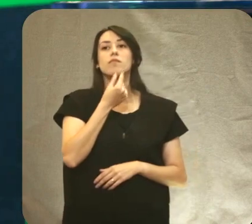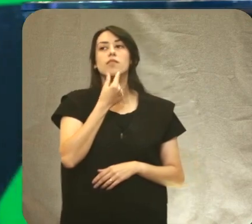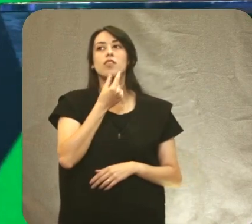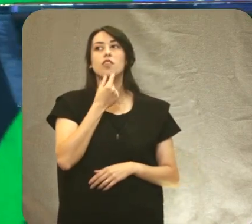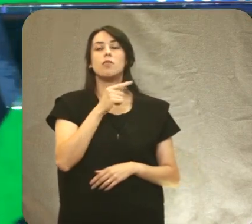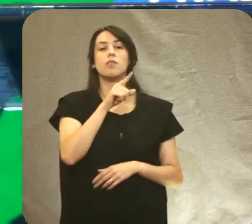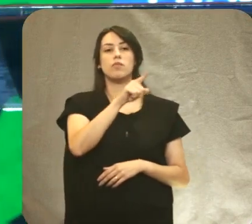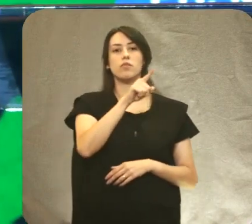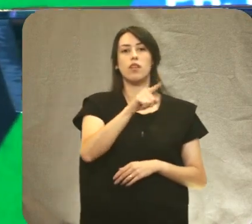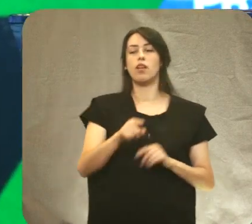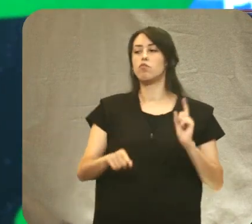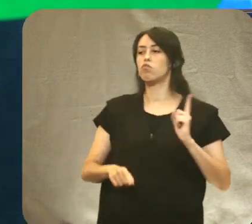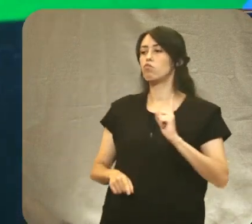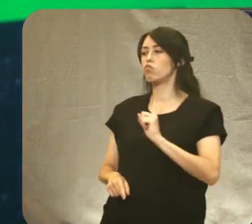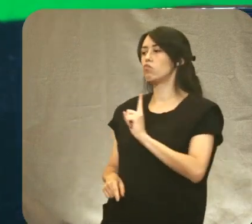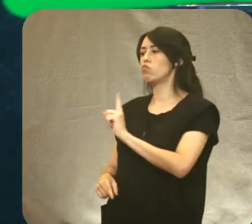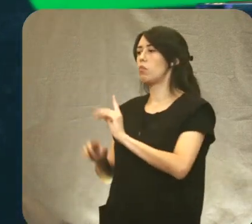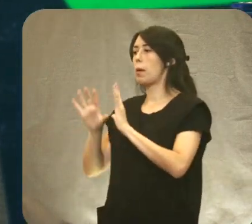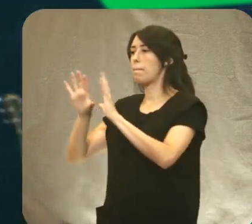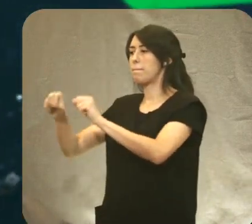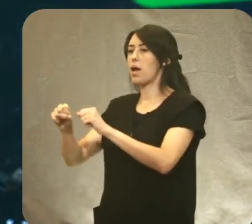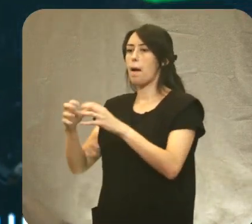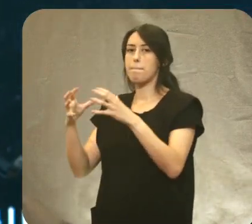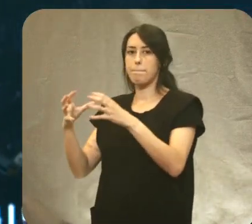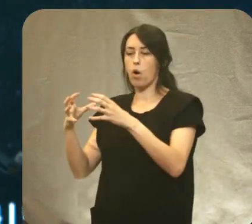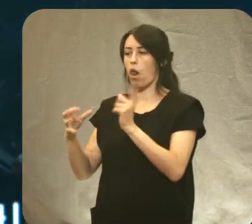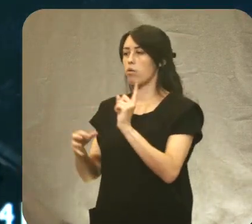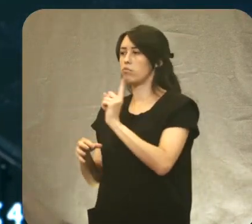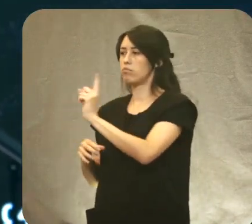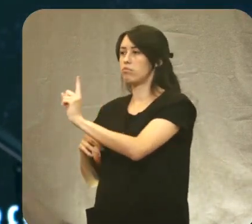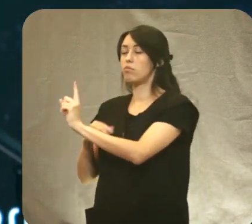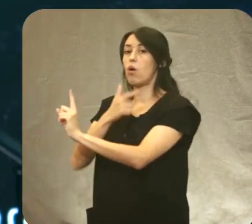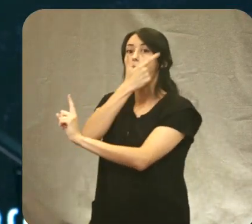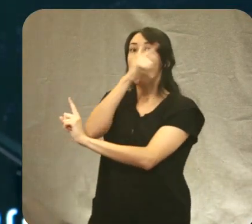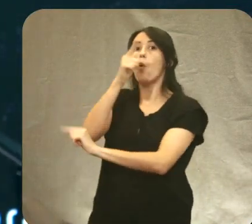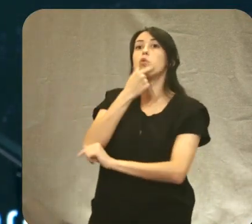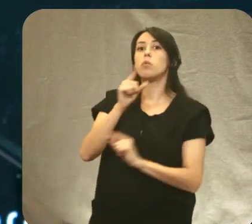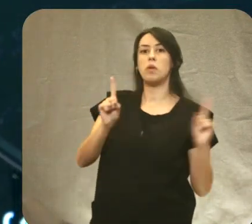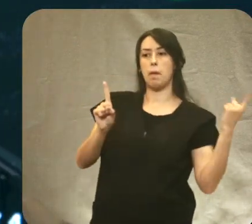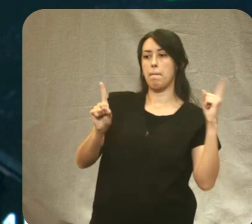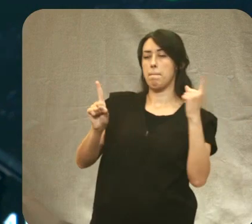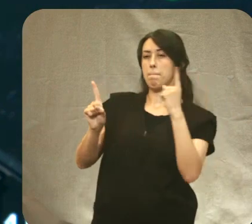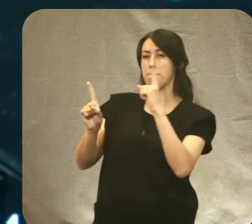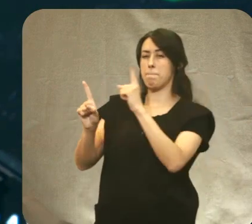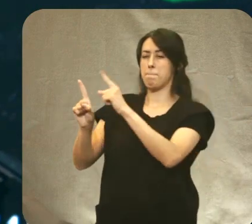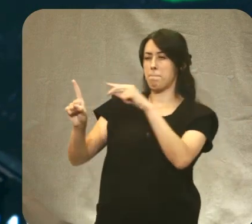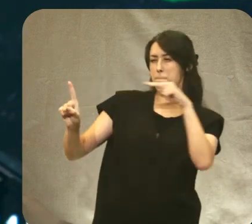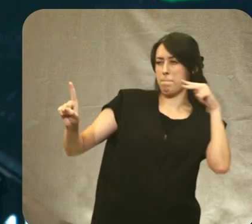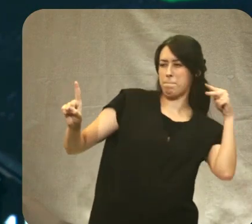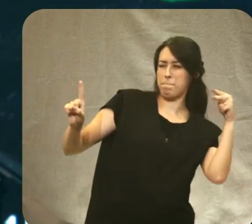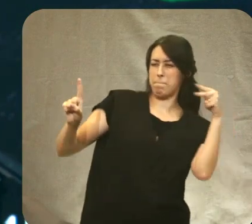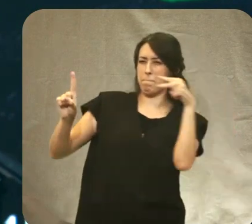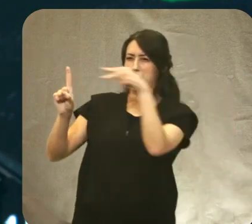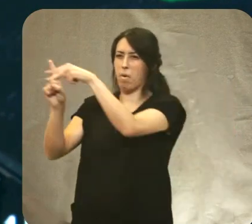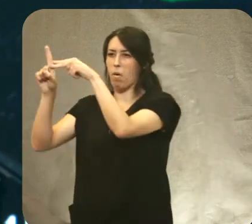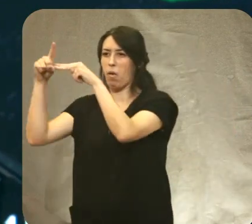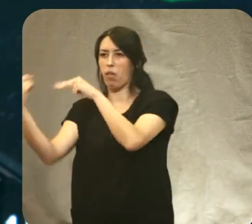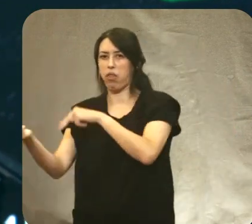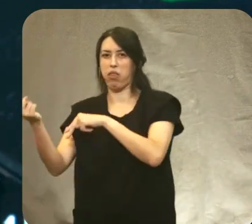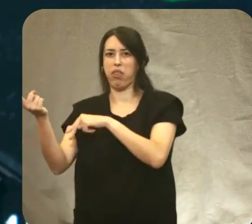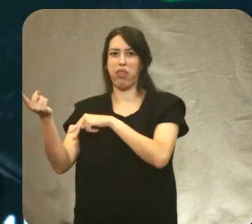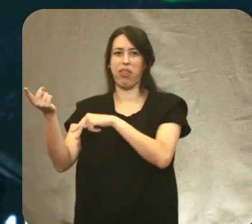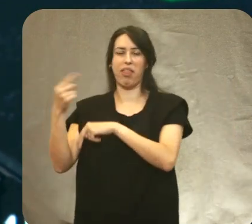a bola. O seminarista veio correndo e deu uma voadora nas costas do irmão dele em Cristo Jesus. Que